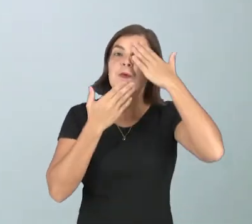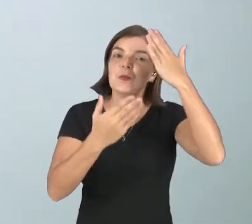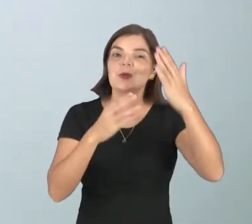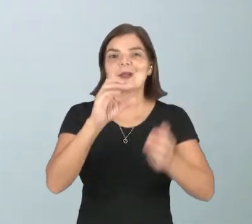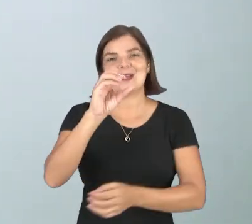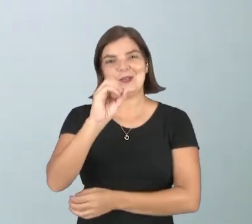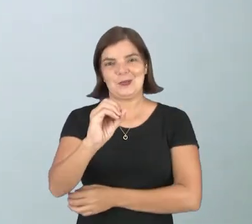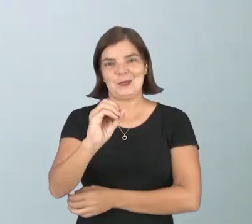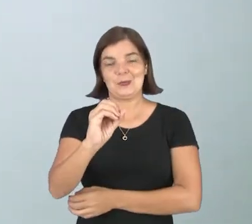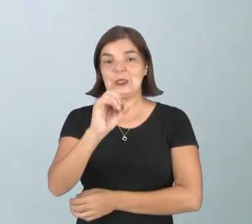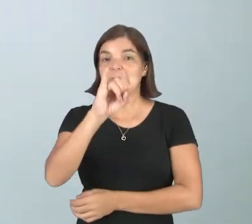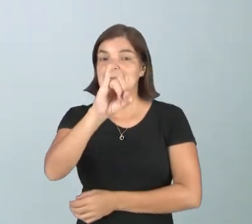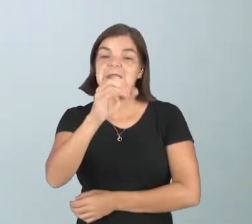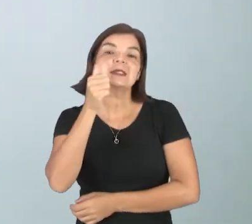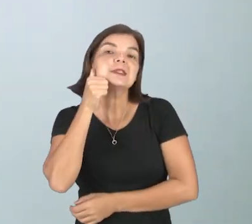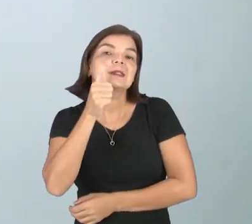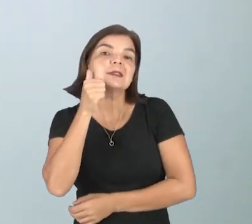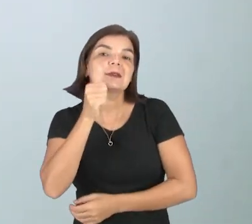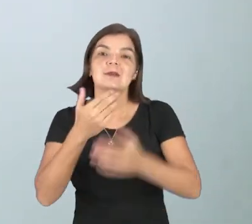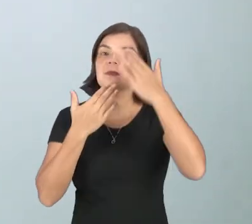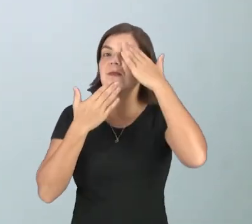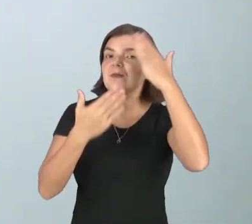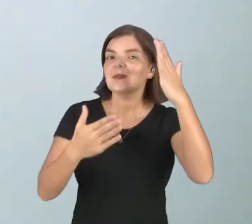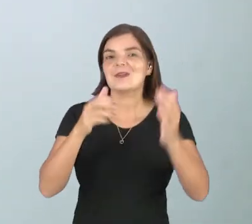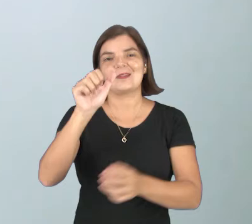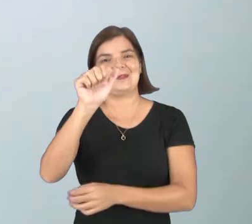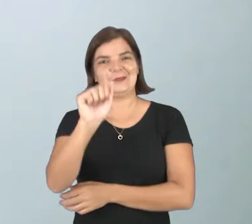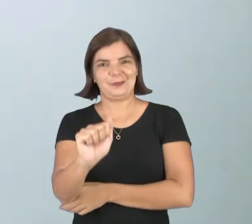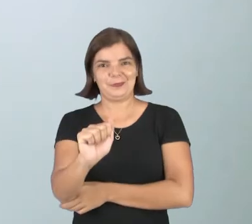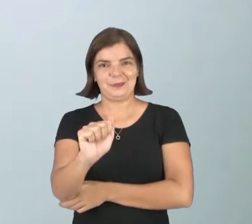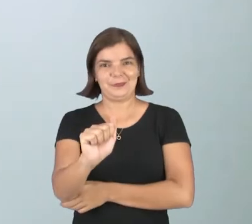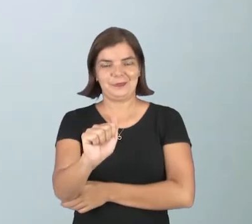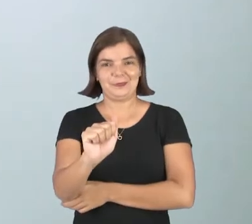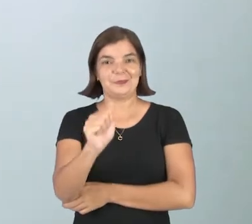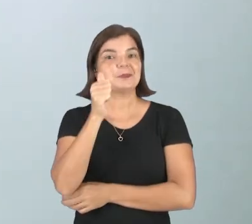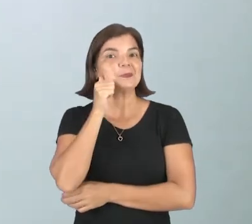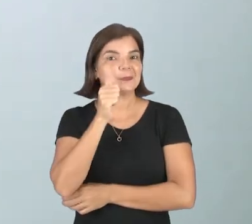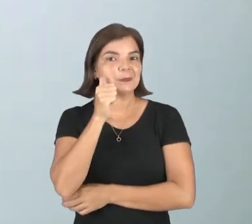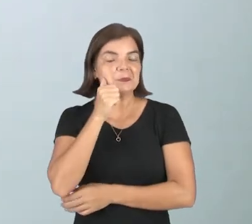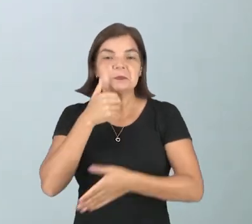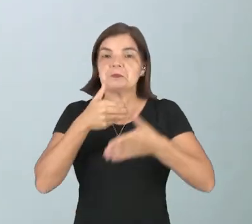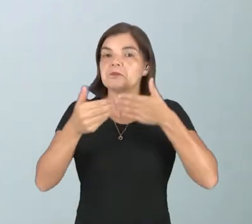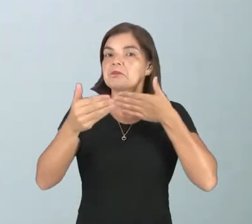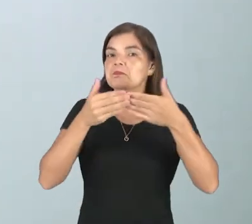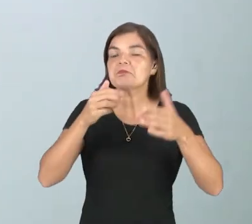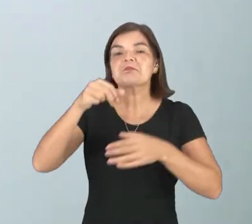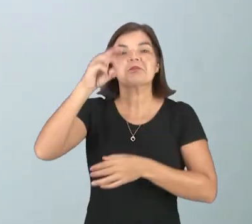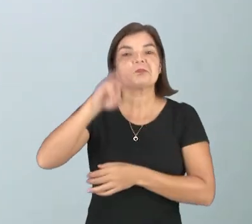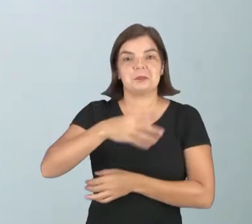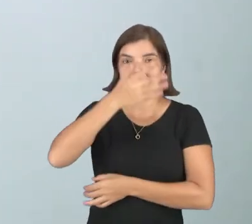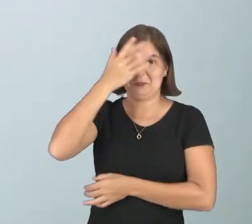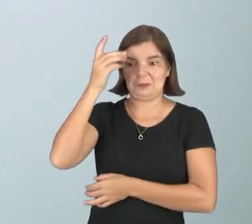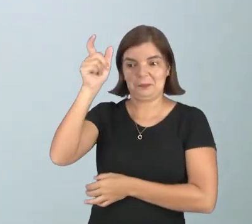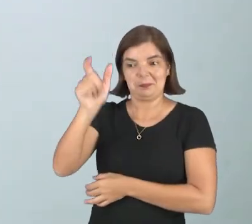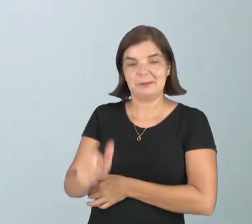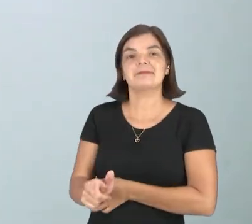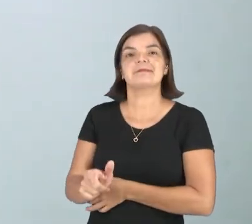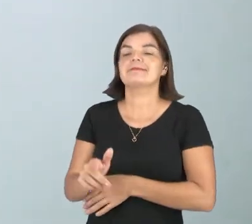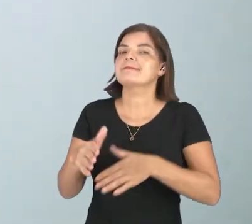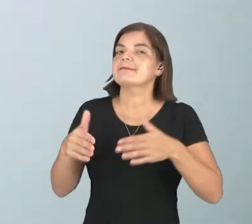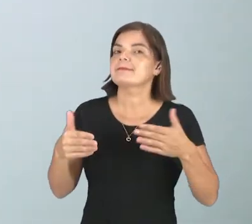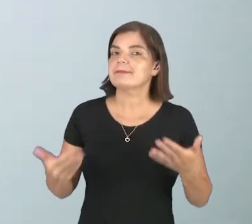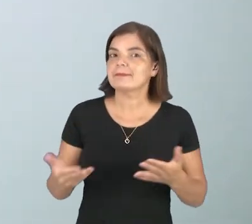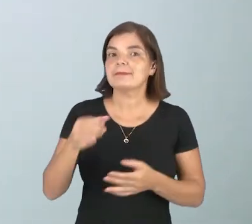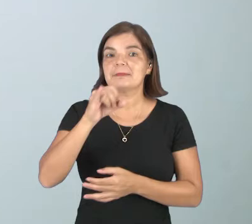obrigado. E se ela for do gênero feminino, ela sempre falará obrigada, não importa para quem seja.